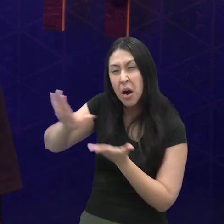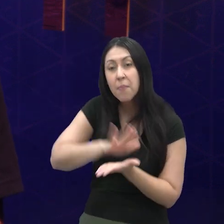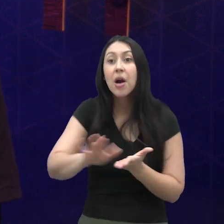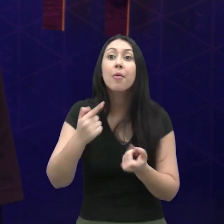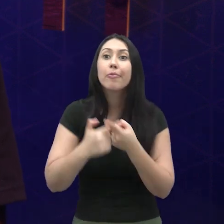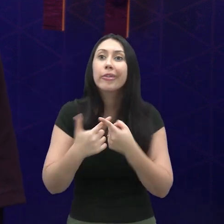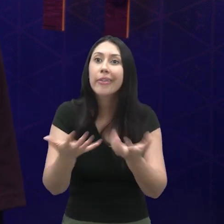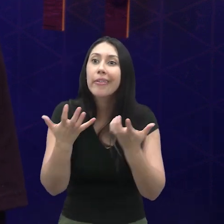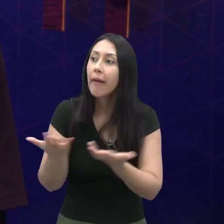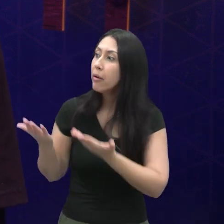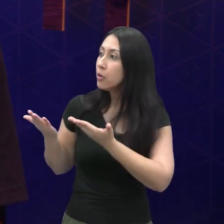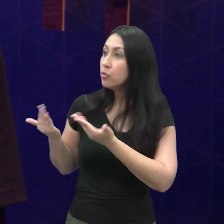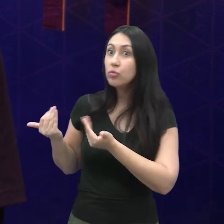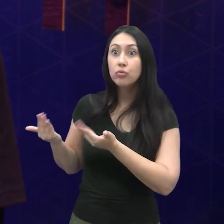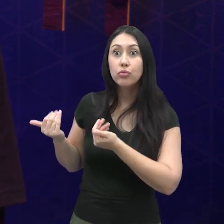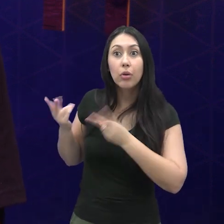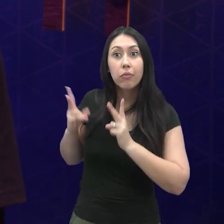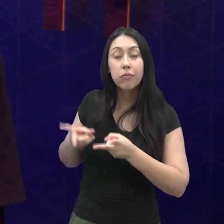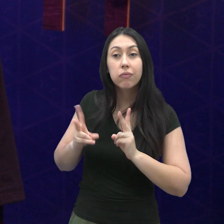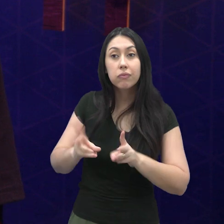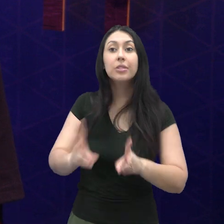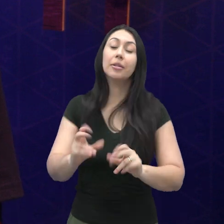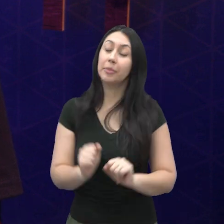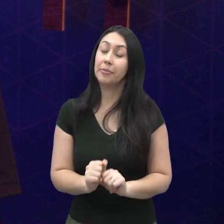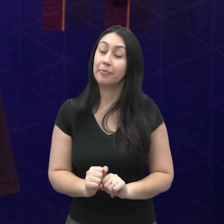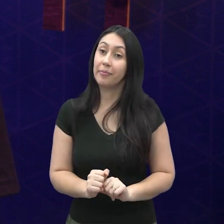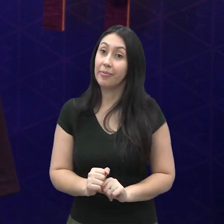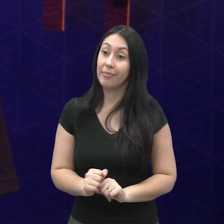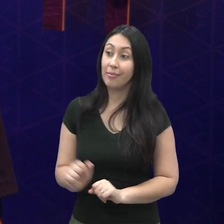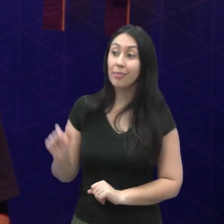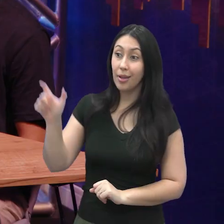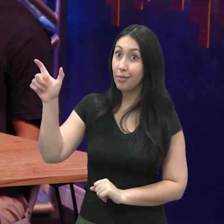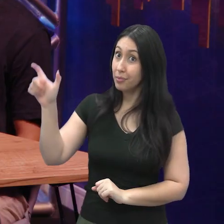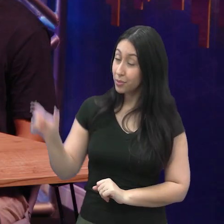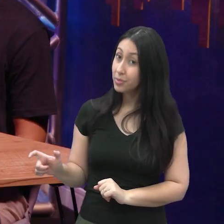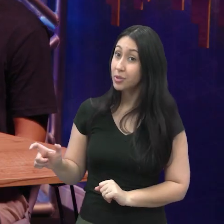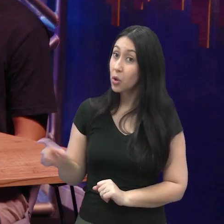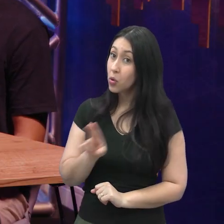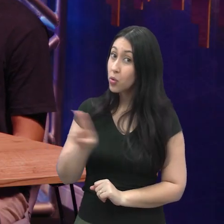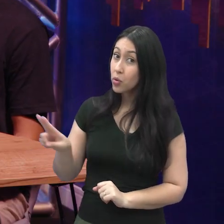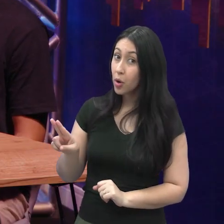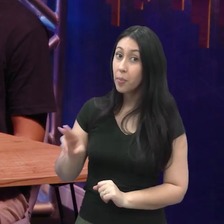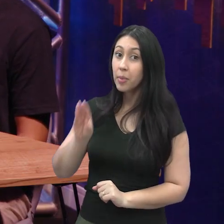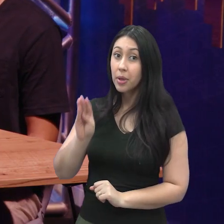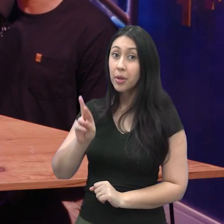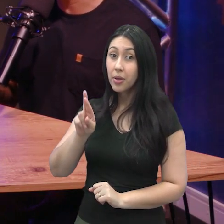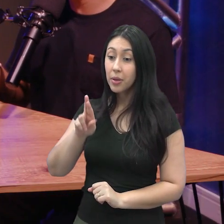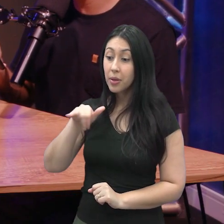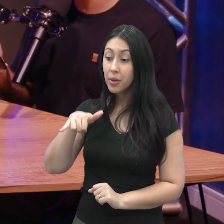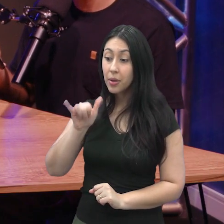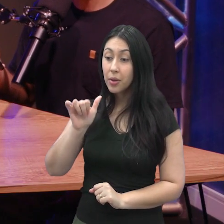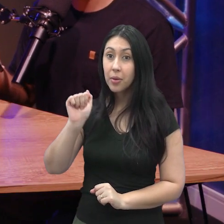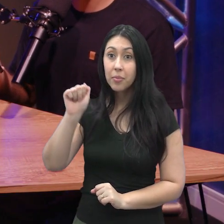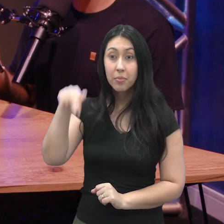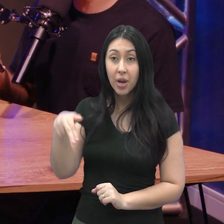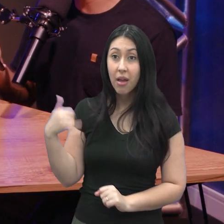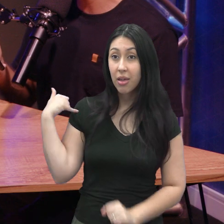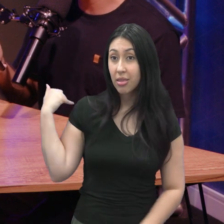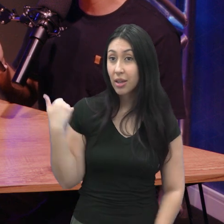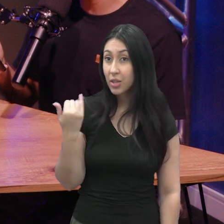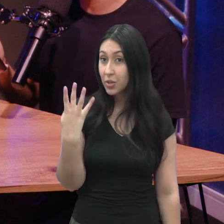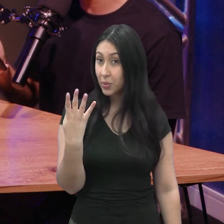para rejuvenescer. Esse colega aí, o nome dele é Brian Johnson, ele